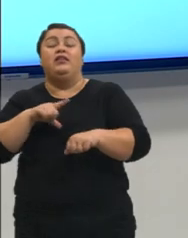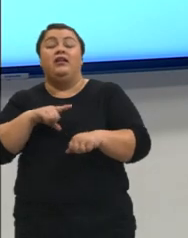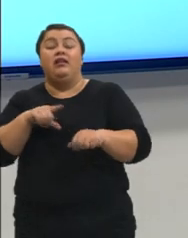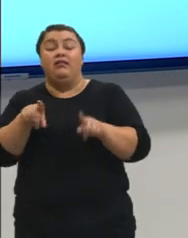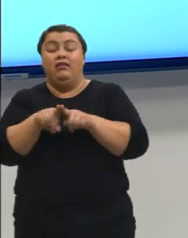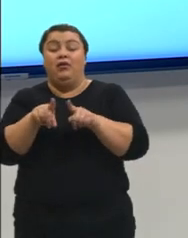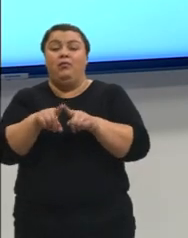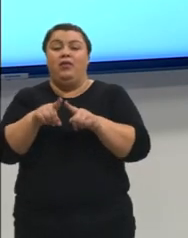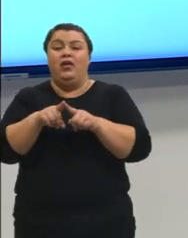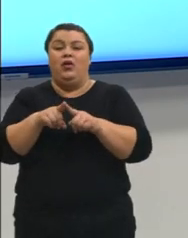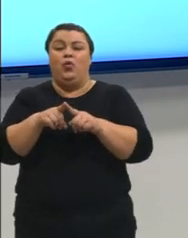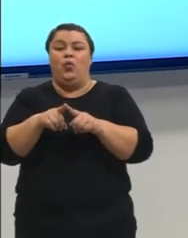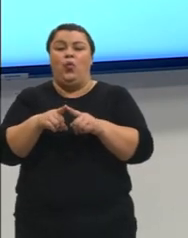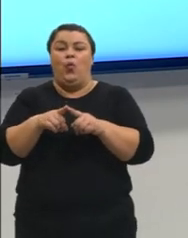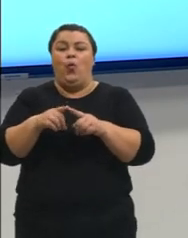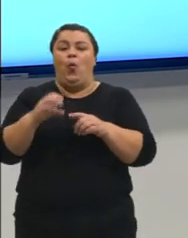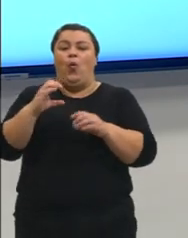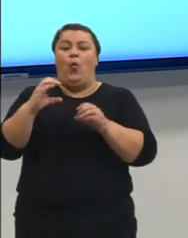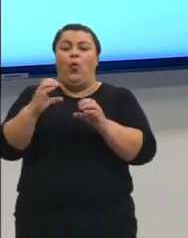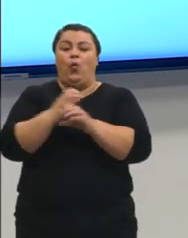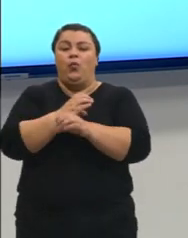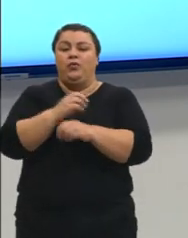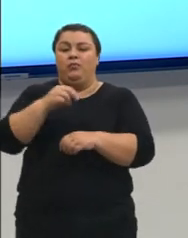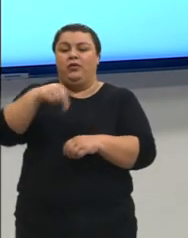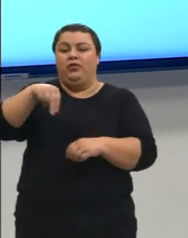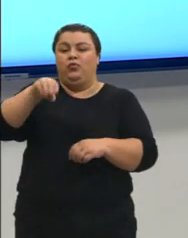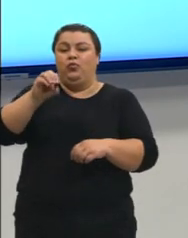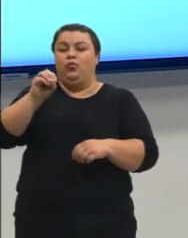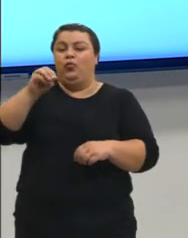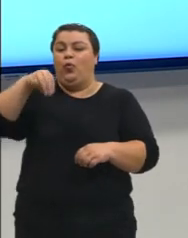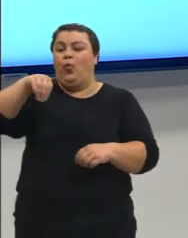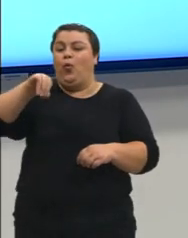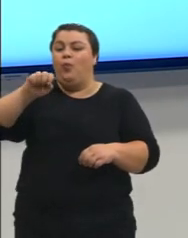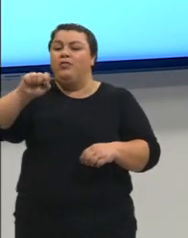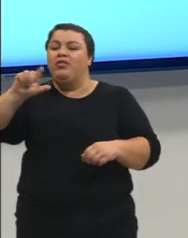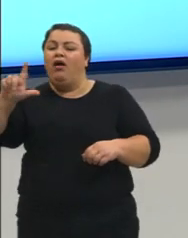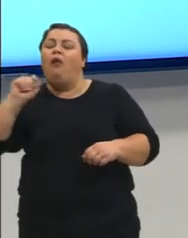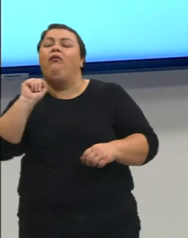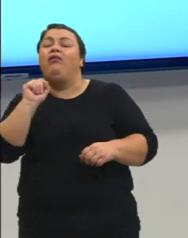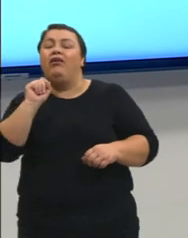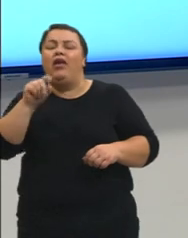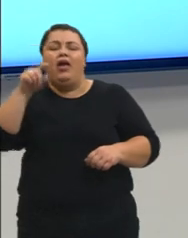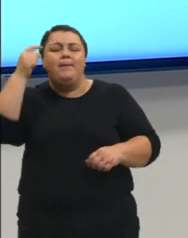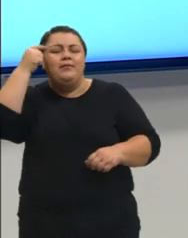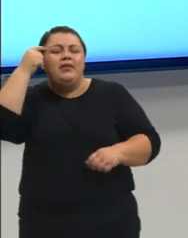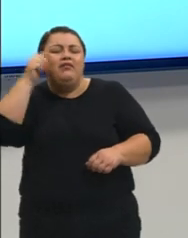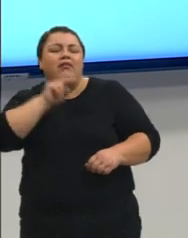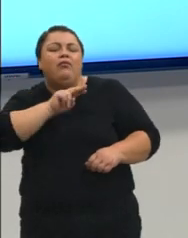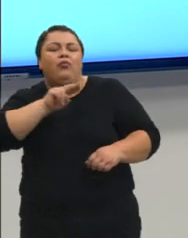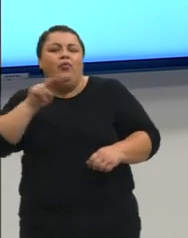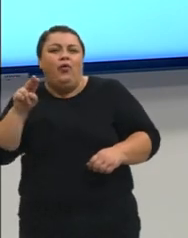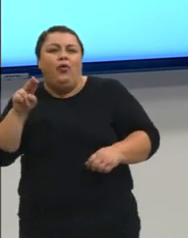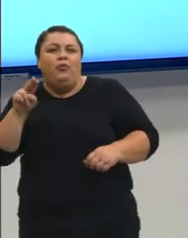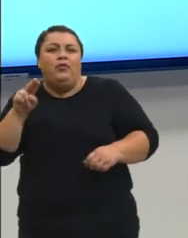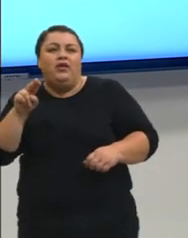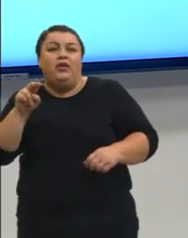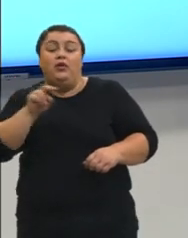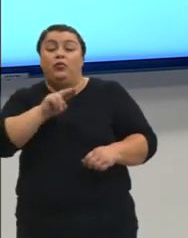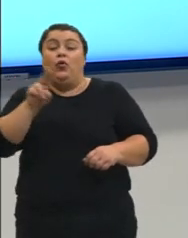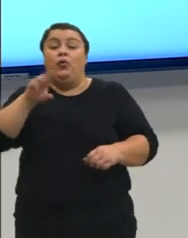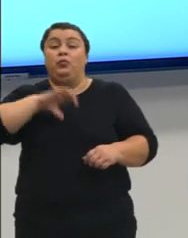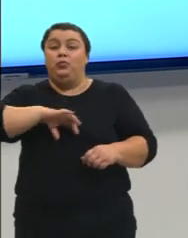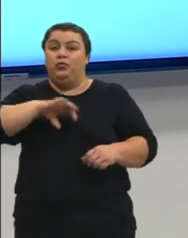que é o nosso complemento nominal pensa no nome já falei para vocês nome em português